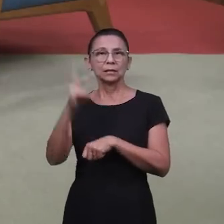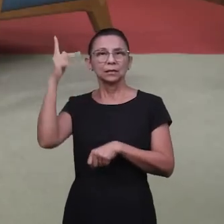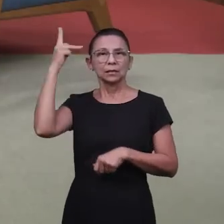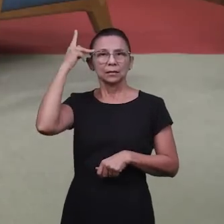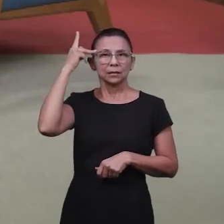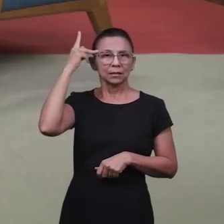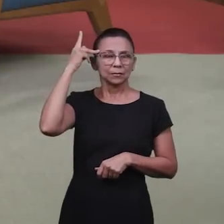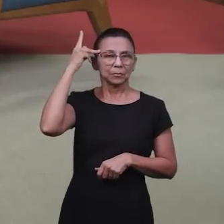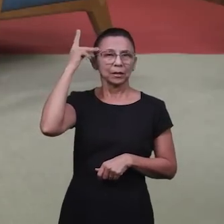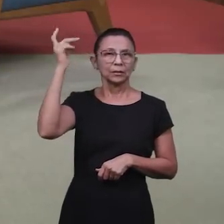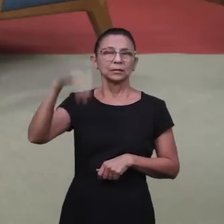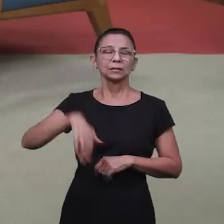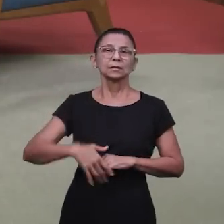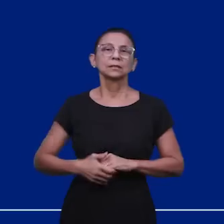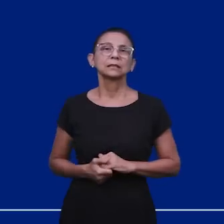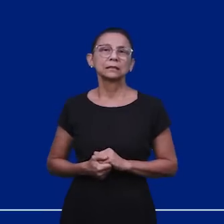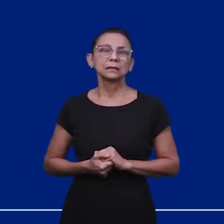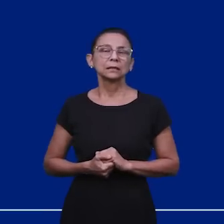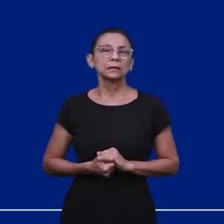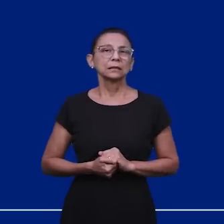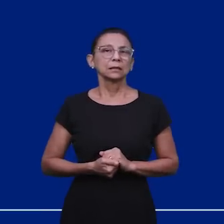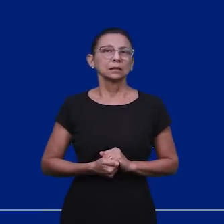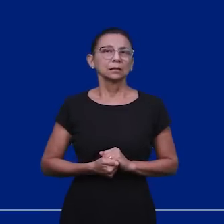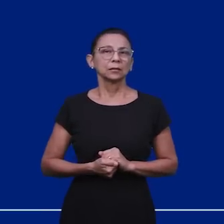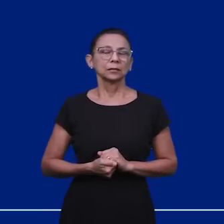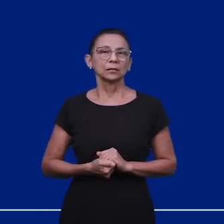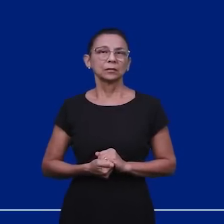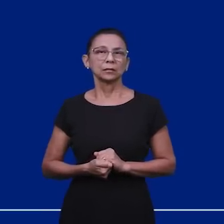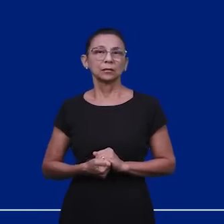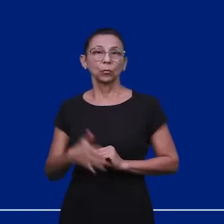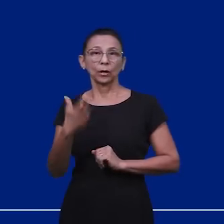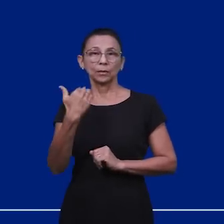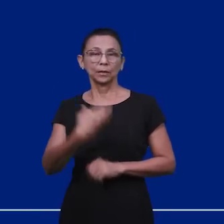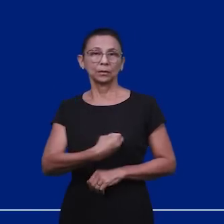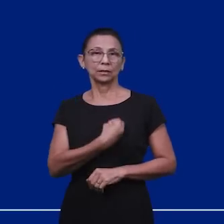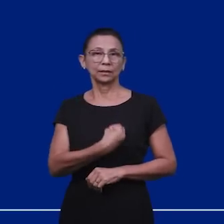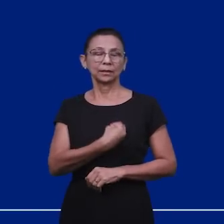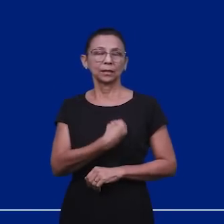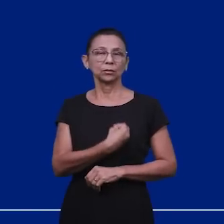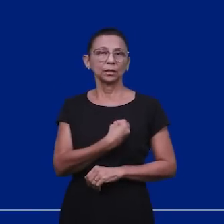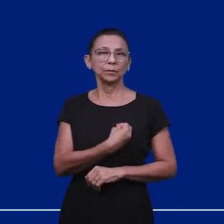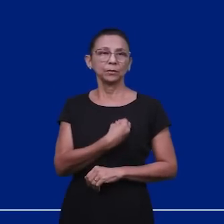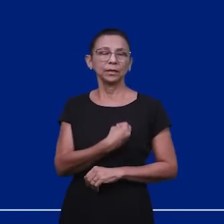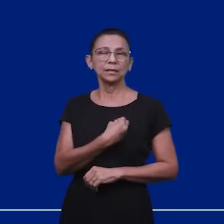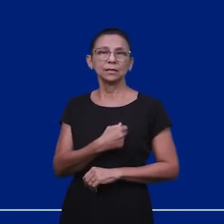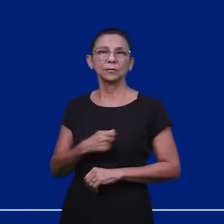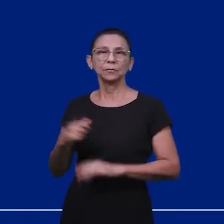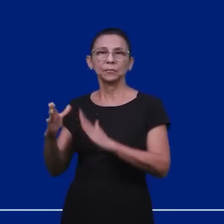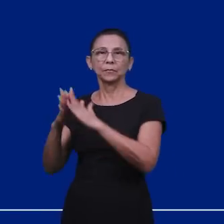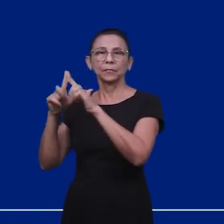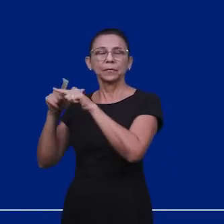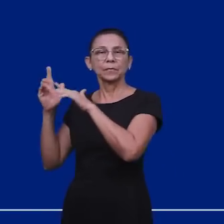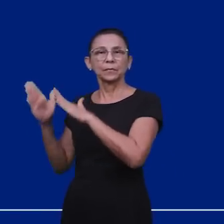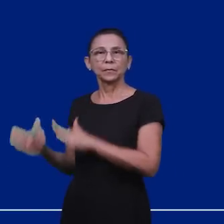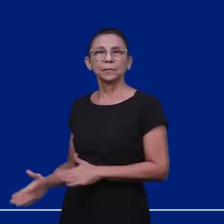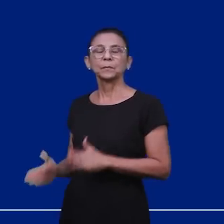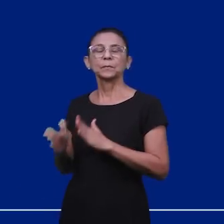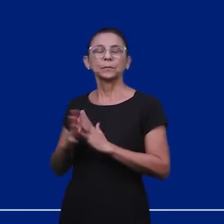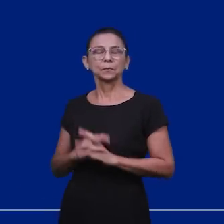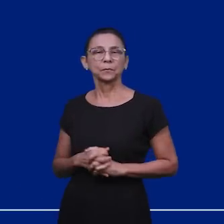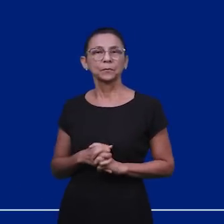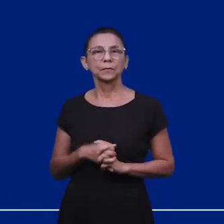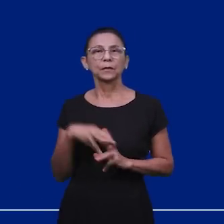São Paulo, capital. Ela diz o seguinte: o alimento vivo para a igreja, conforme Cantares capítulo 4, verso 5,